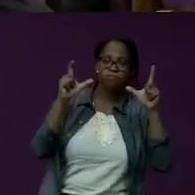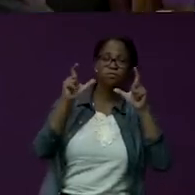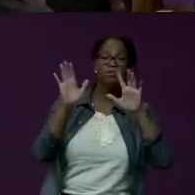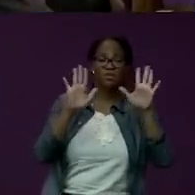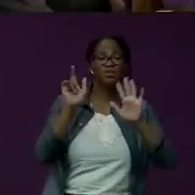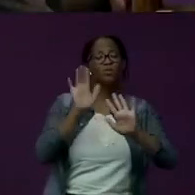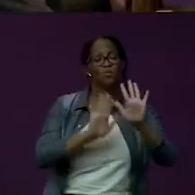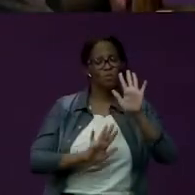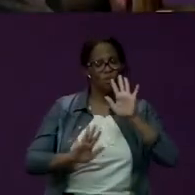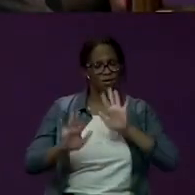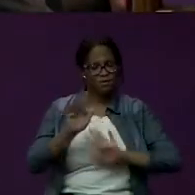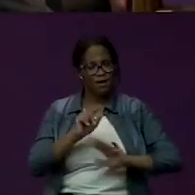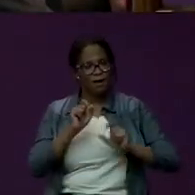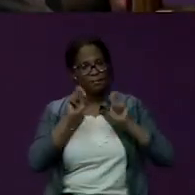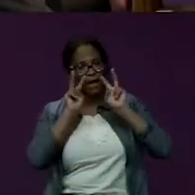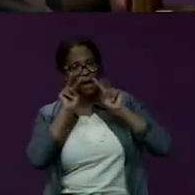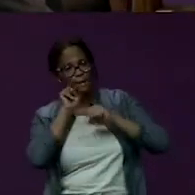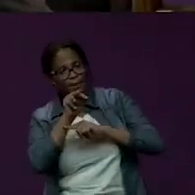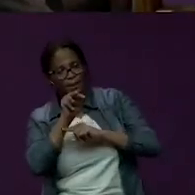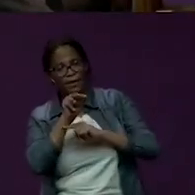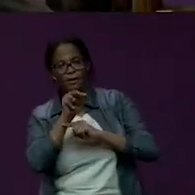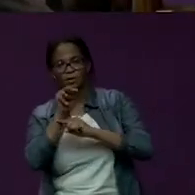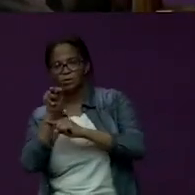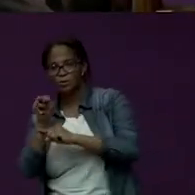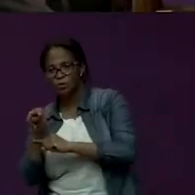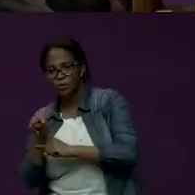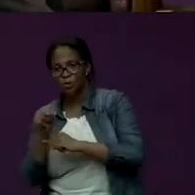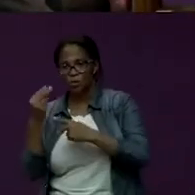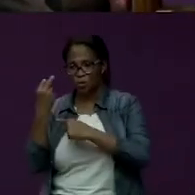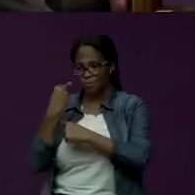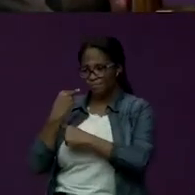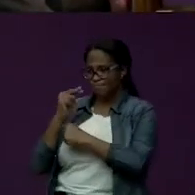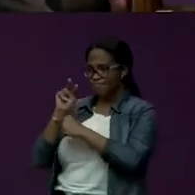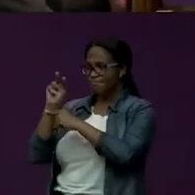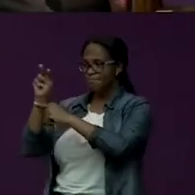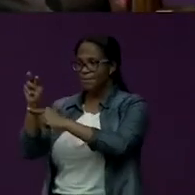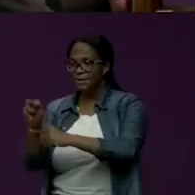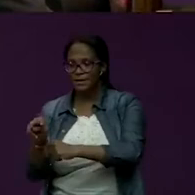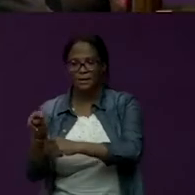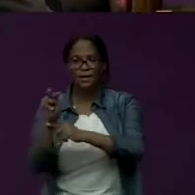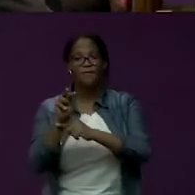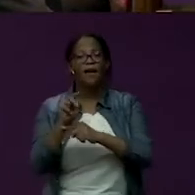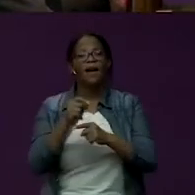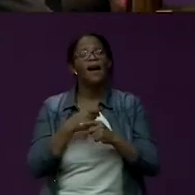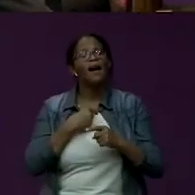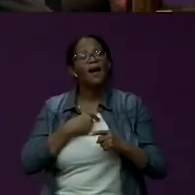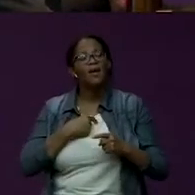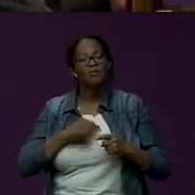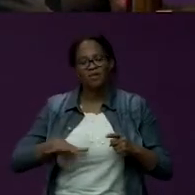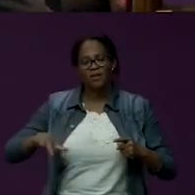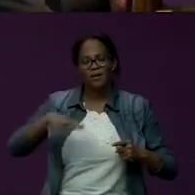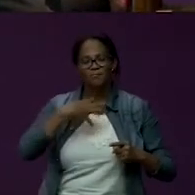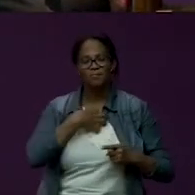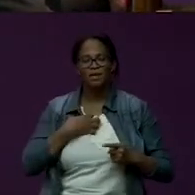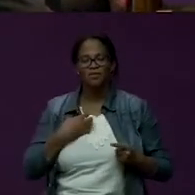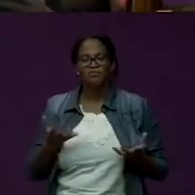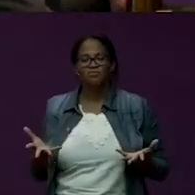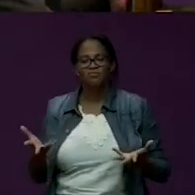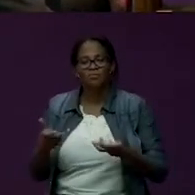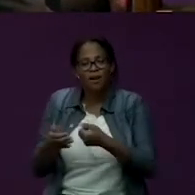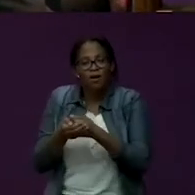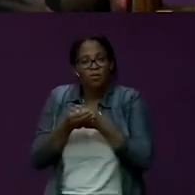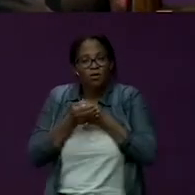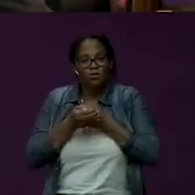estar atento, tem que observar, observar um ao outro, né? E criar um ambiente mais acolhedor,